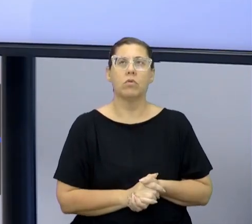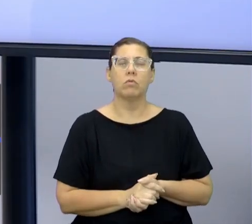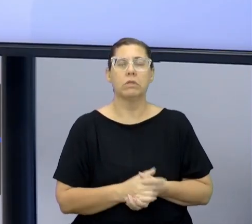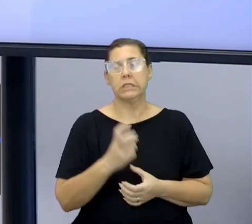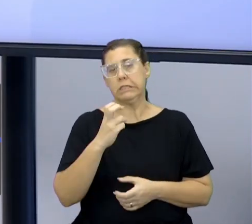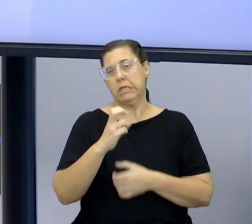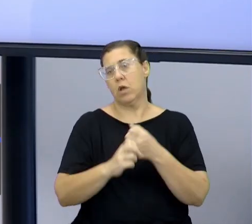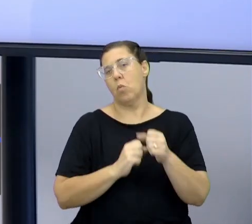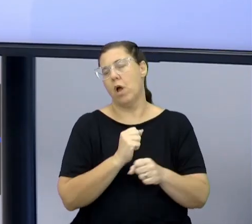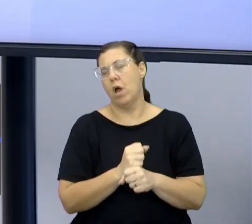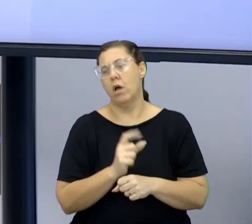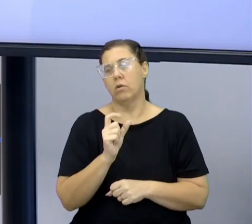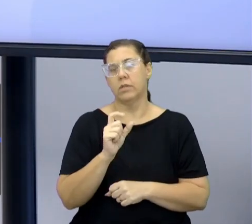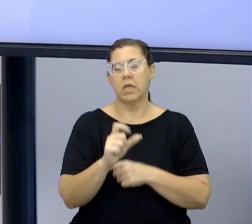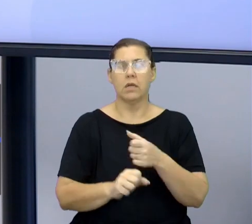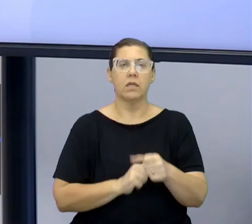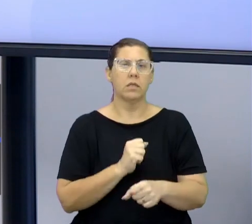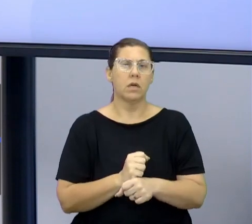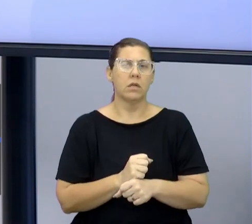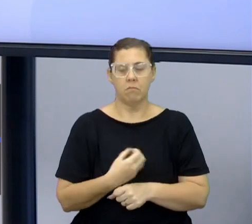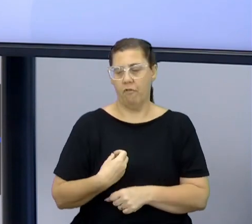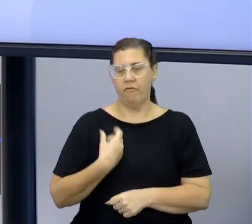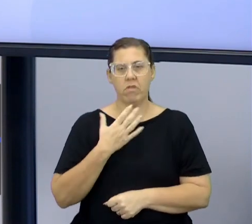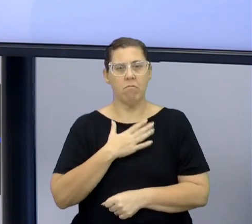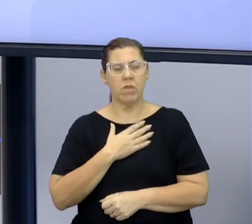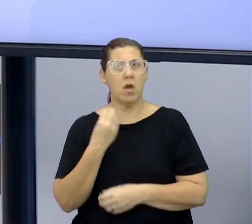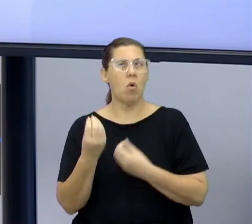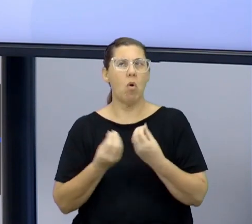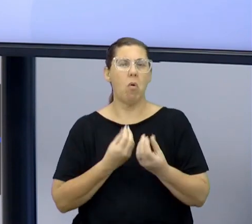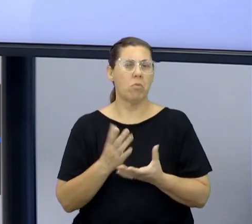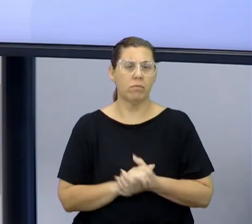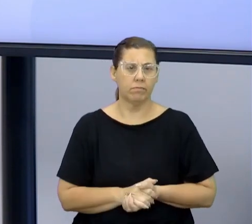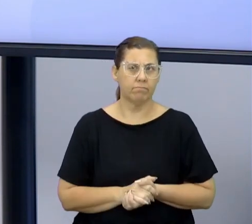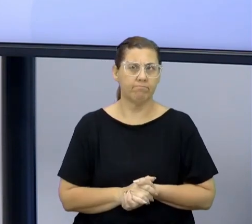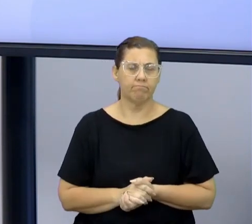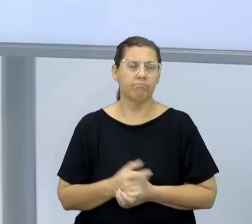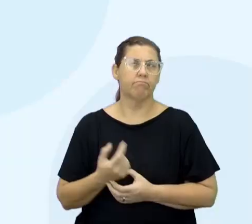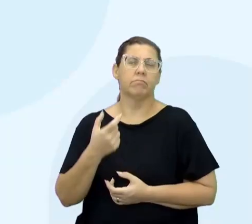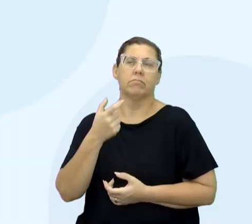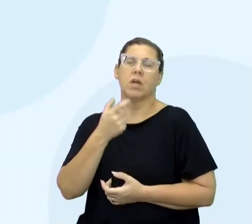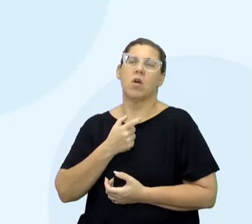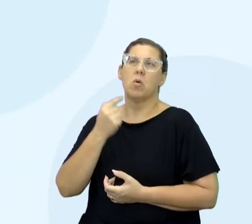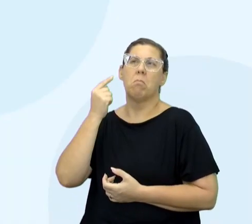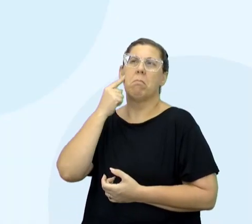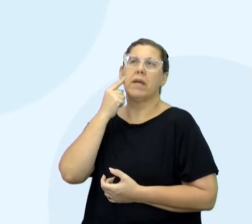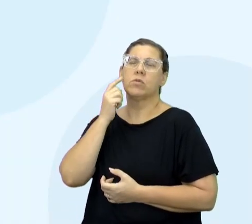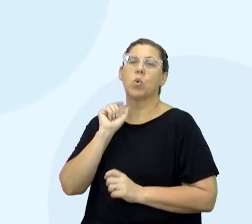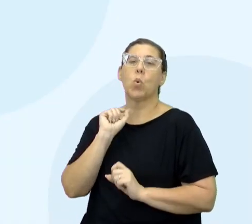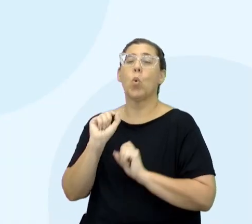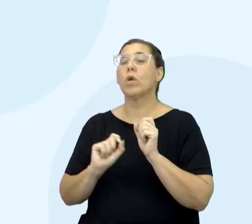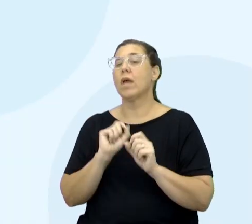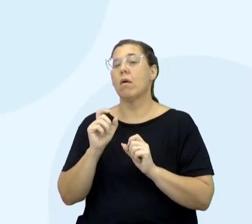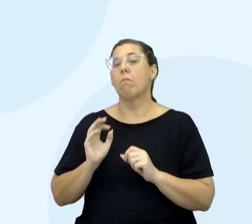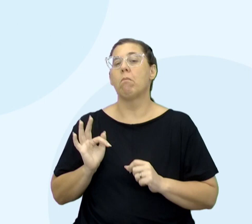anos, daqui 10 anos, daqui 15 anos, como eu estaria, como eu me